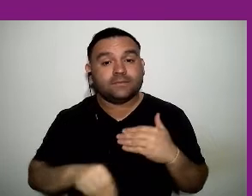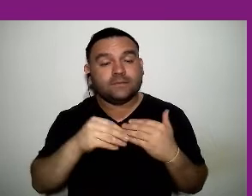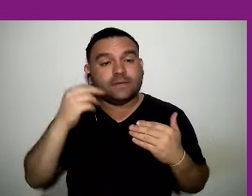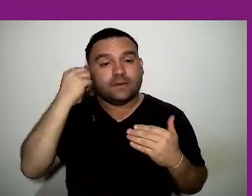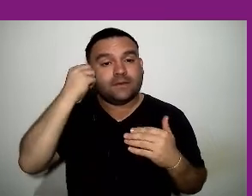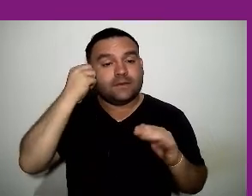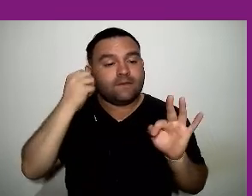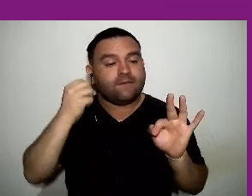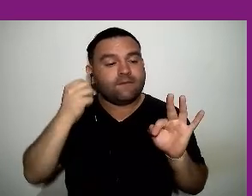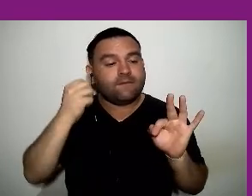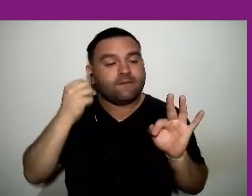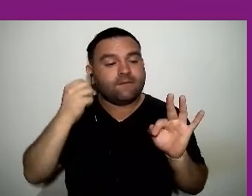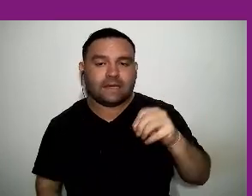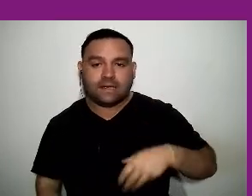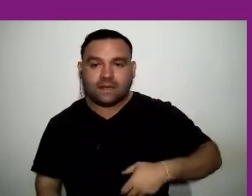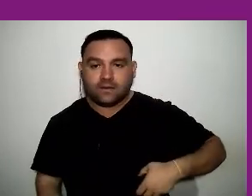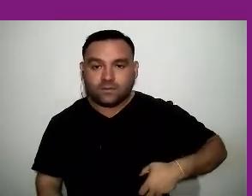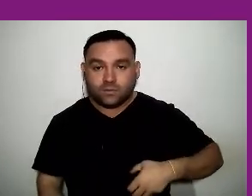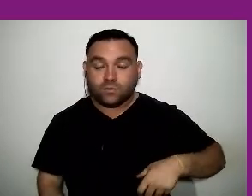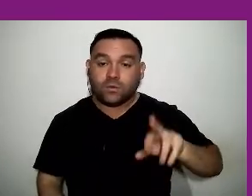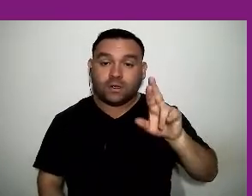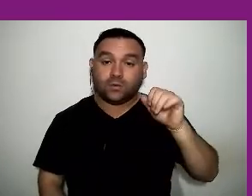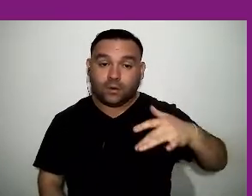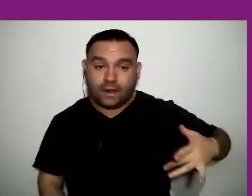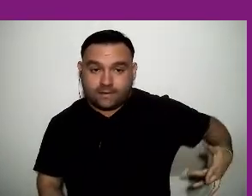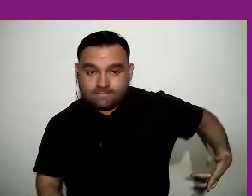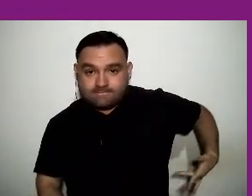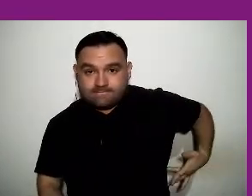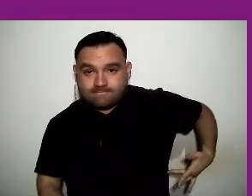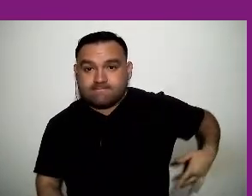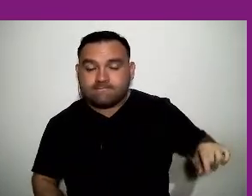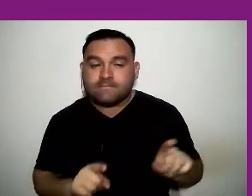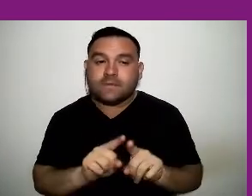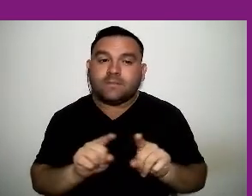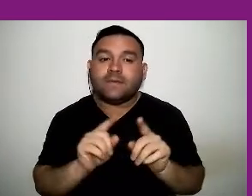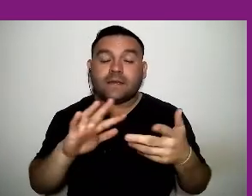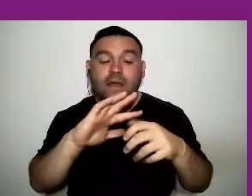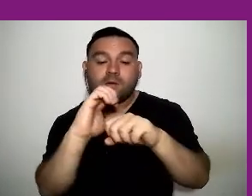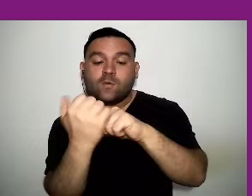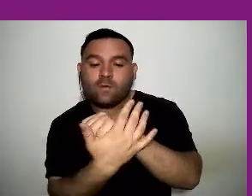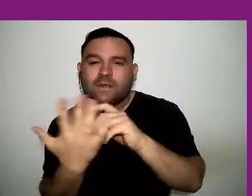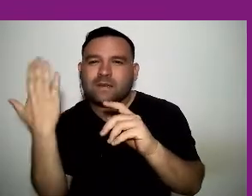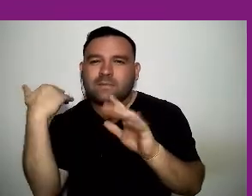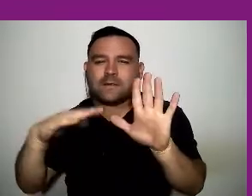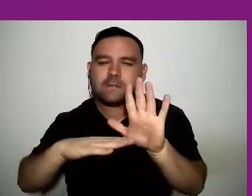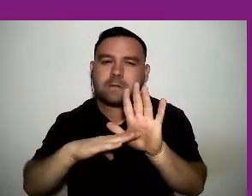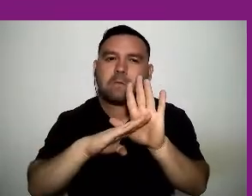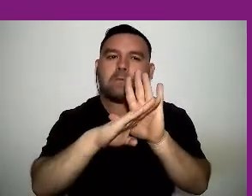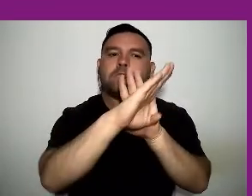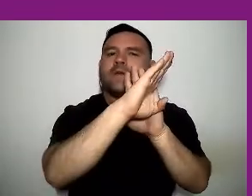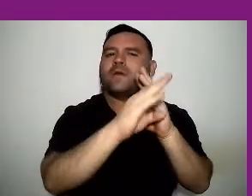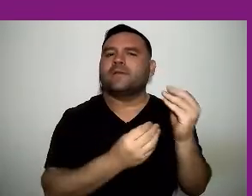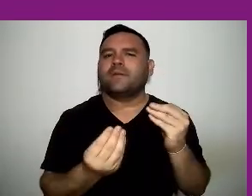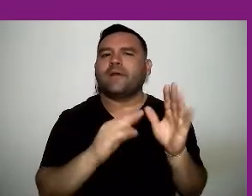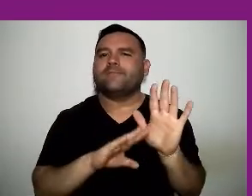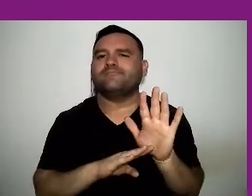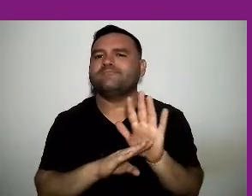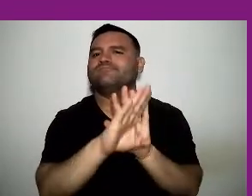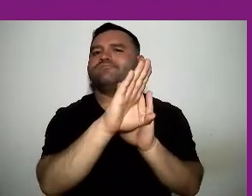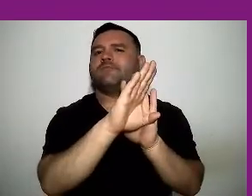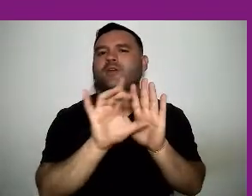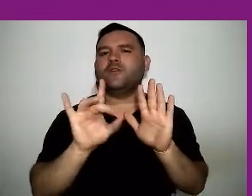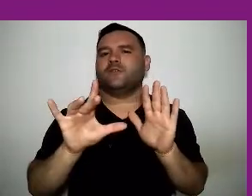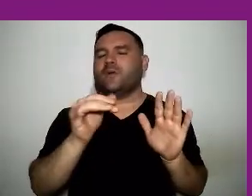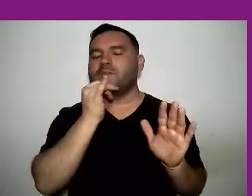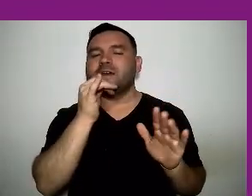do fígado e do rim. Bem, essa COVID, quando ela evoluía, ela não evoluía só